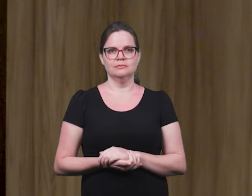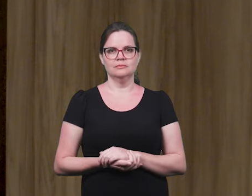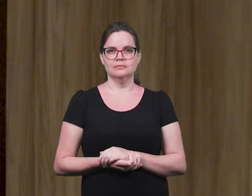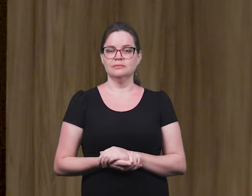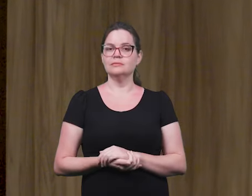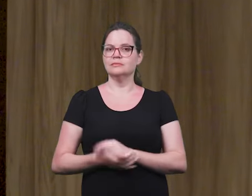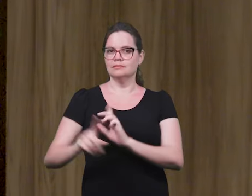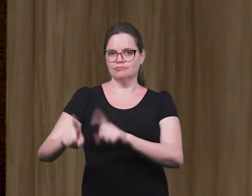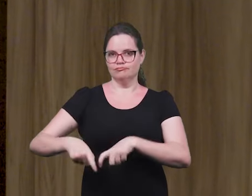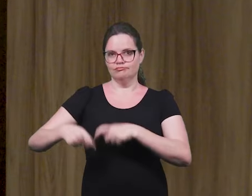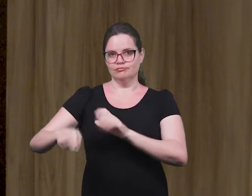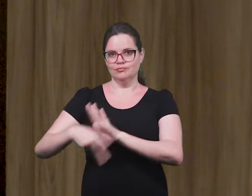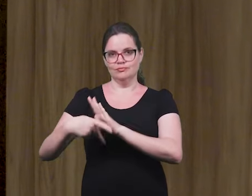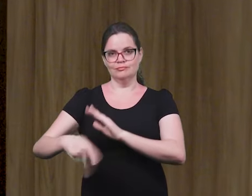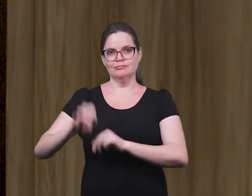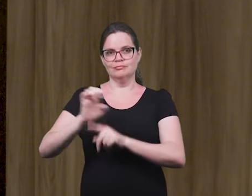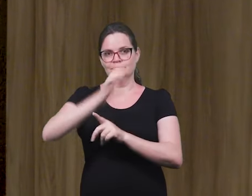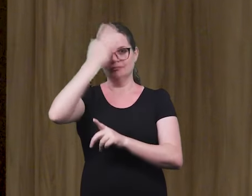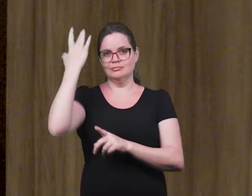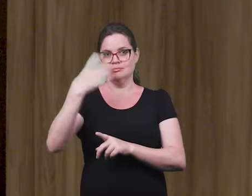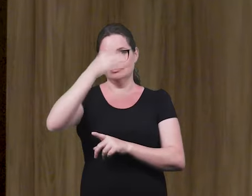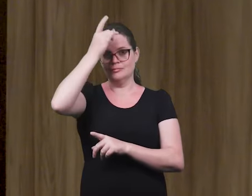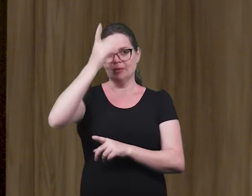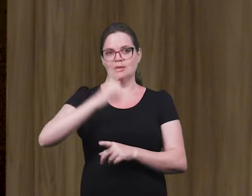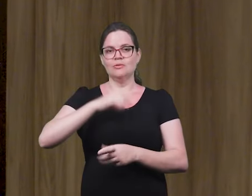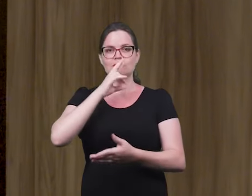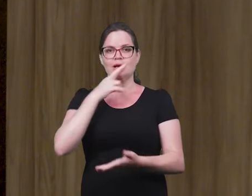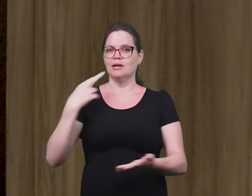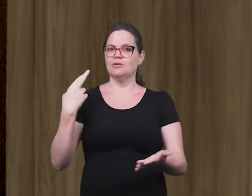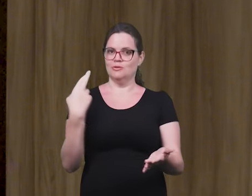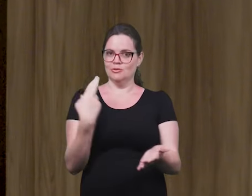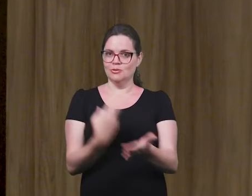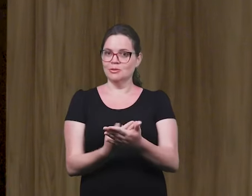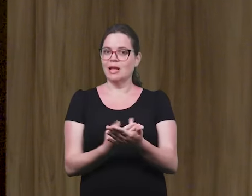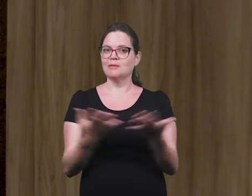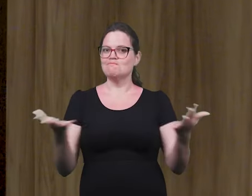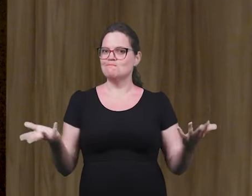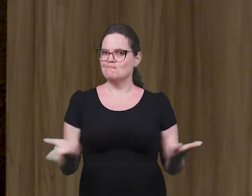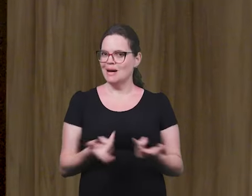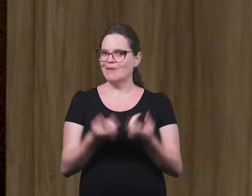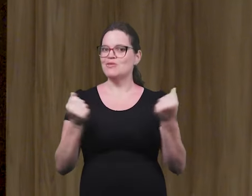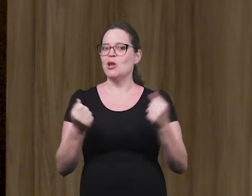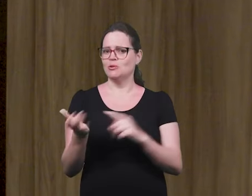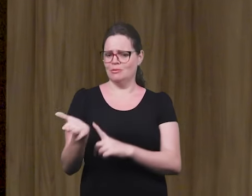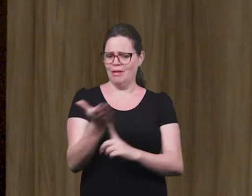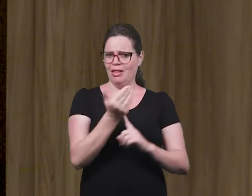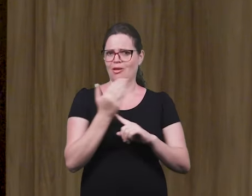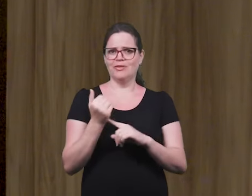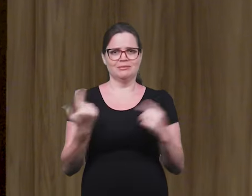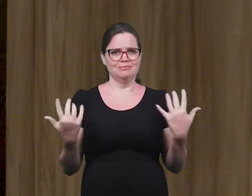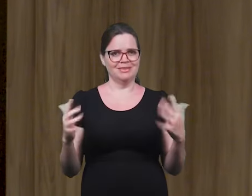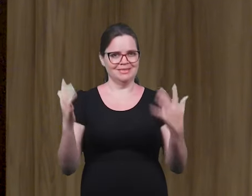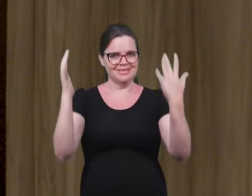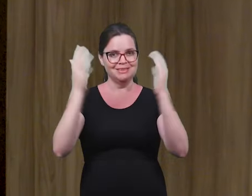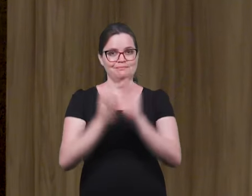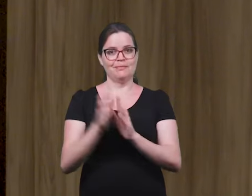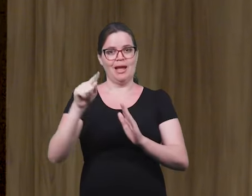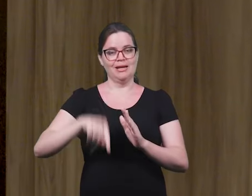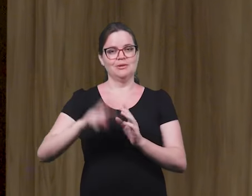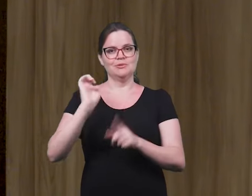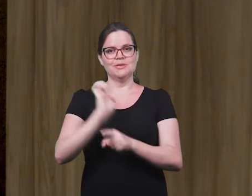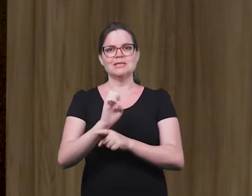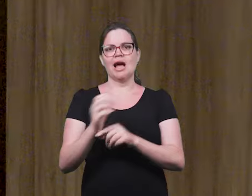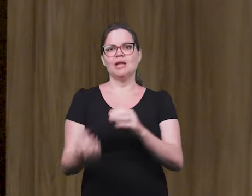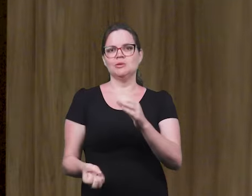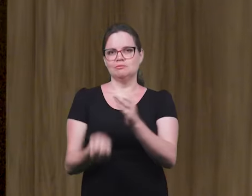A agricultura capixaba celebra os resultados de uma importante inovação. Produtores do